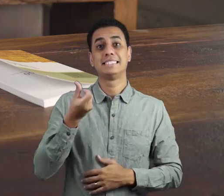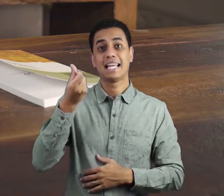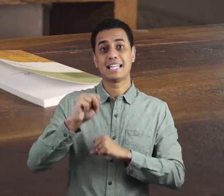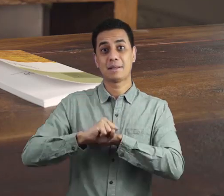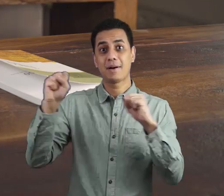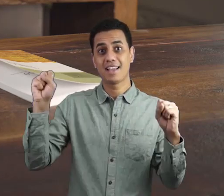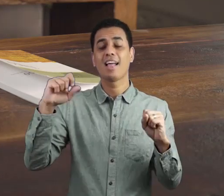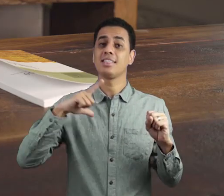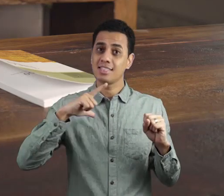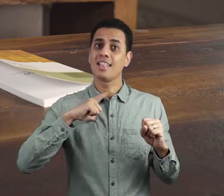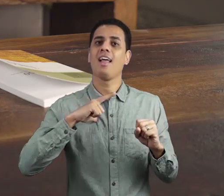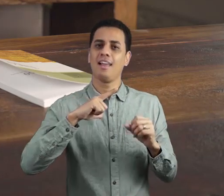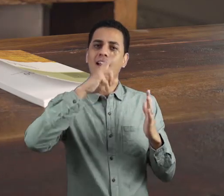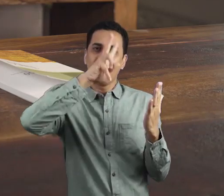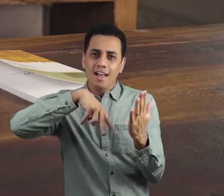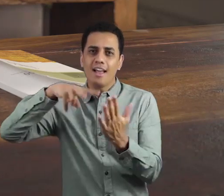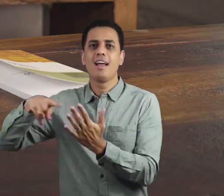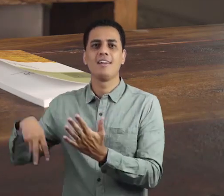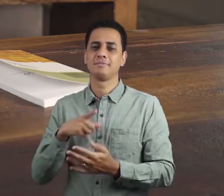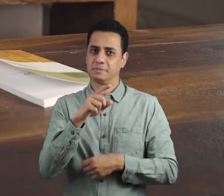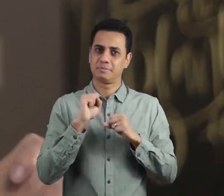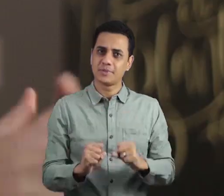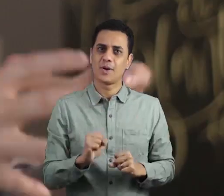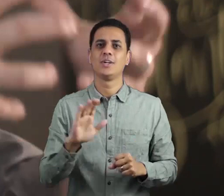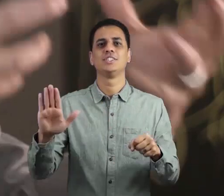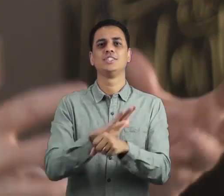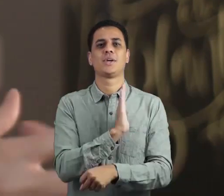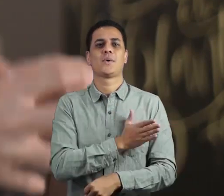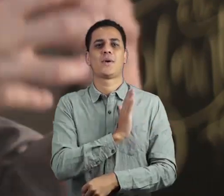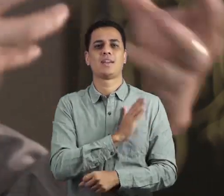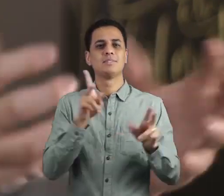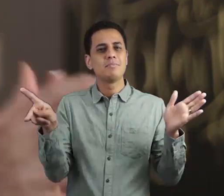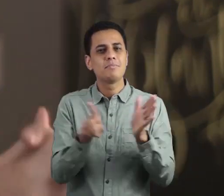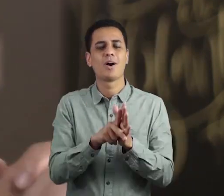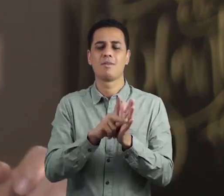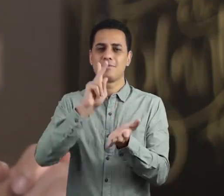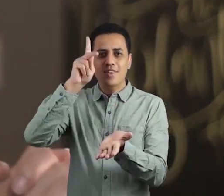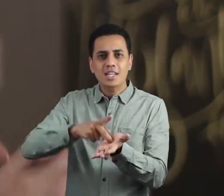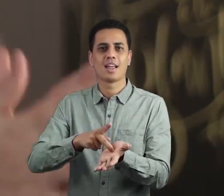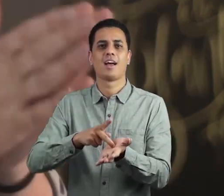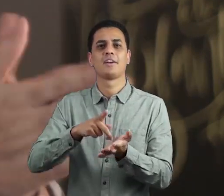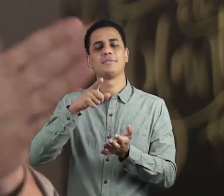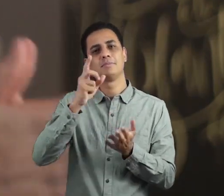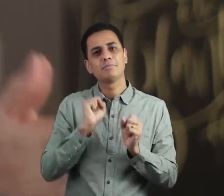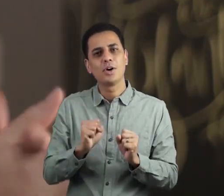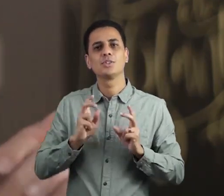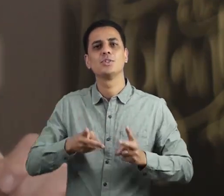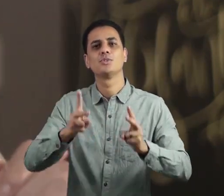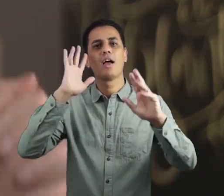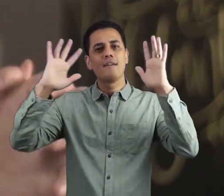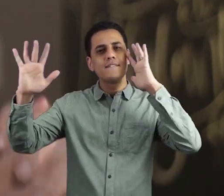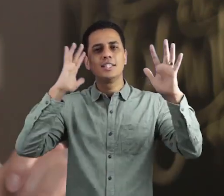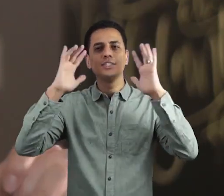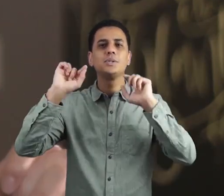irmãos que estão aí tomados pela enfermidade, não só o Covid, orado pelas famílias, pelas relações emocionais, nós temos